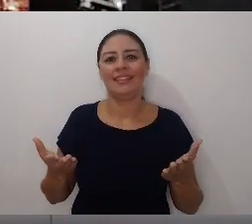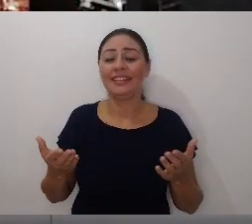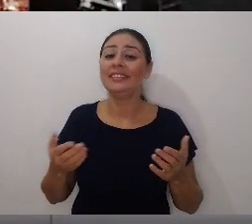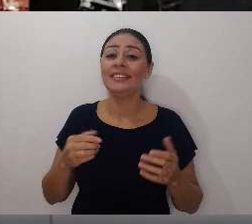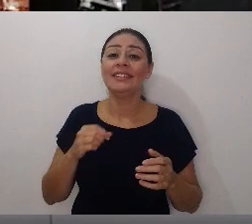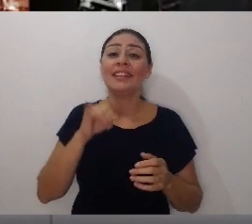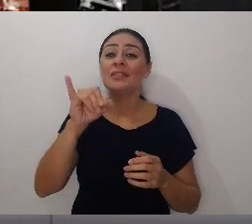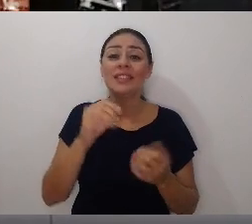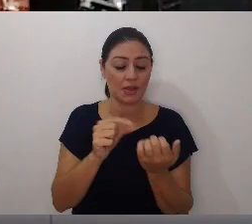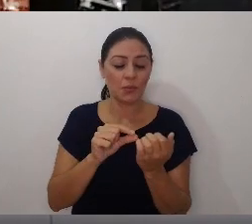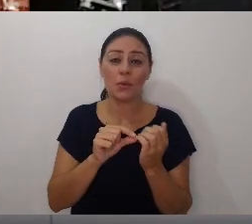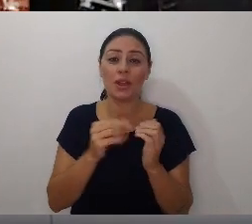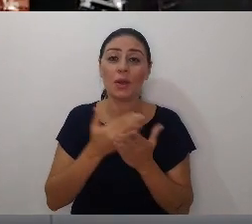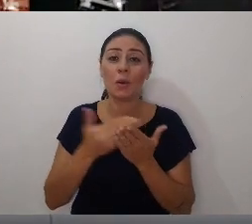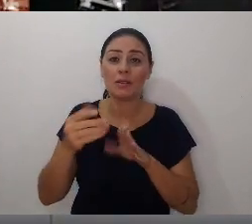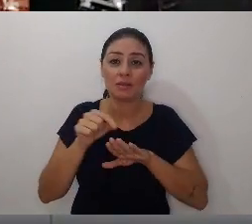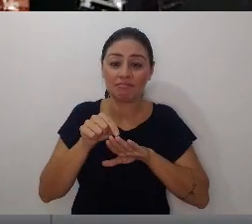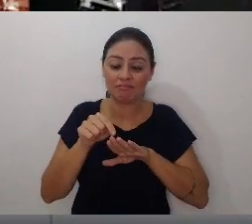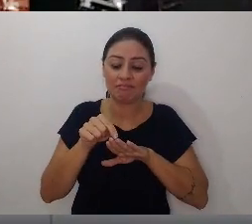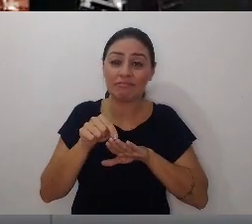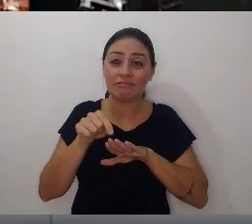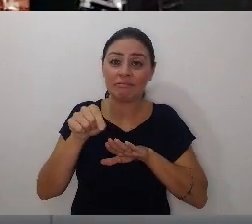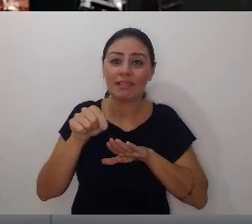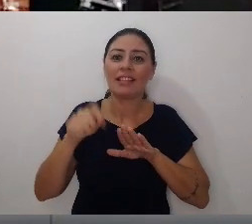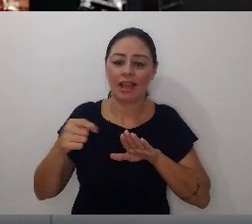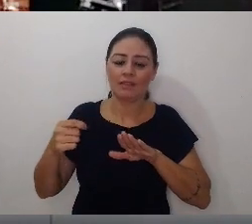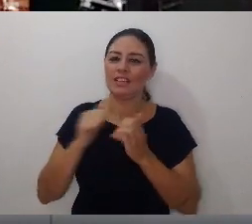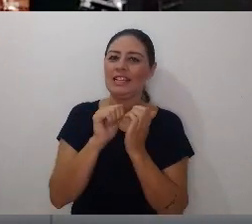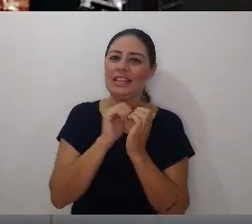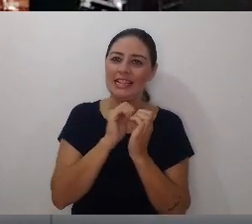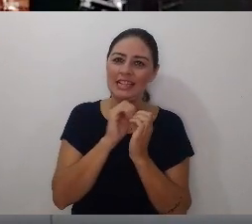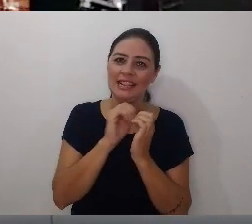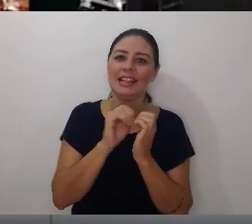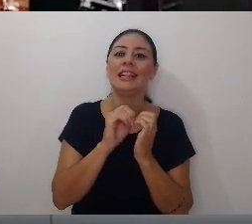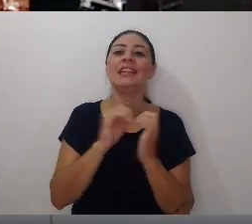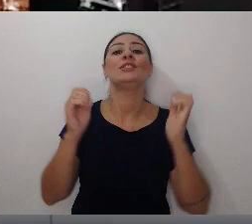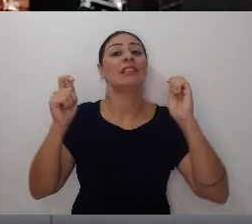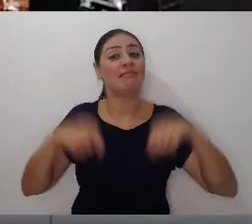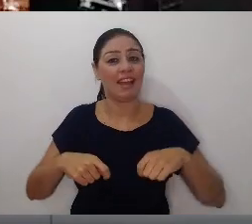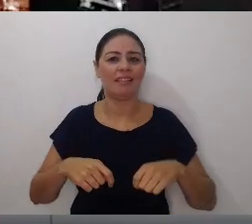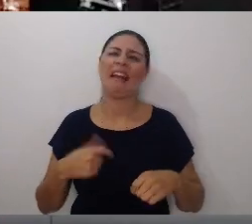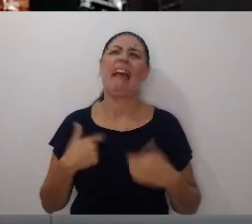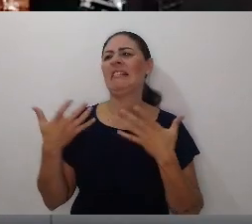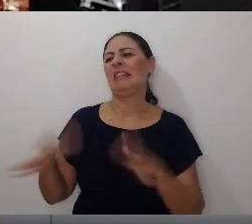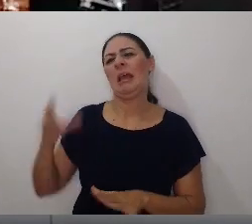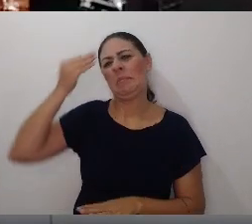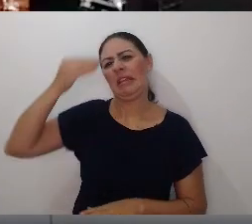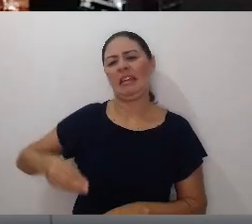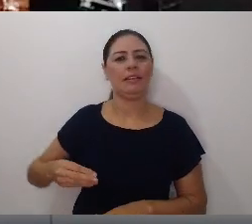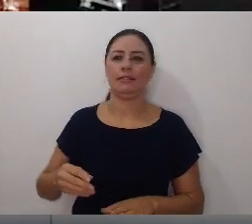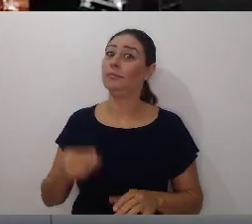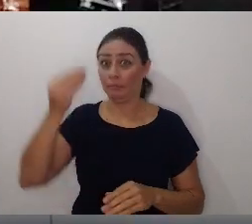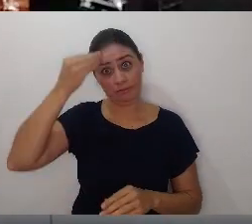aqui dentro. Então, vamos inventar coisa para as crianças. Dá uma lixa ali, começou a crescer a unha, tá sempre dando uma lixa, vai lixar. Ah,